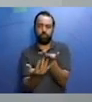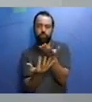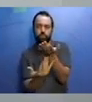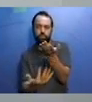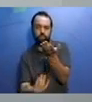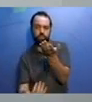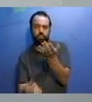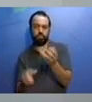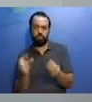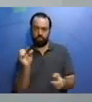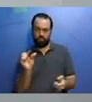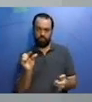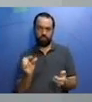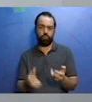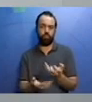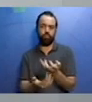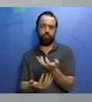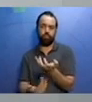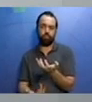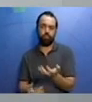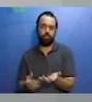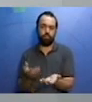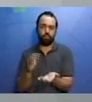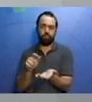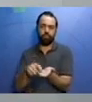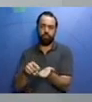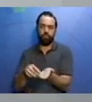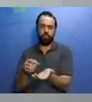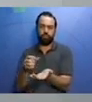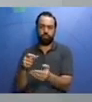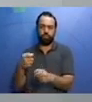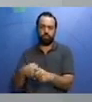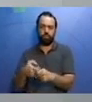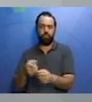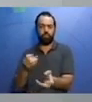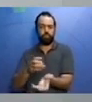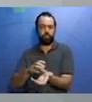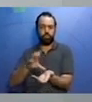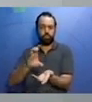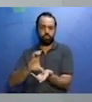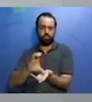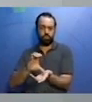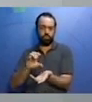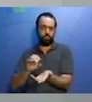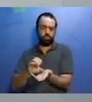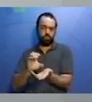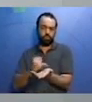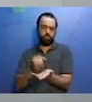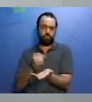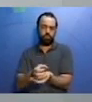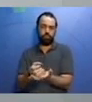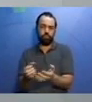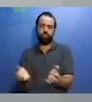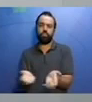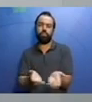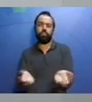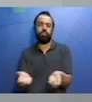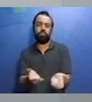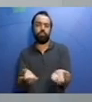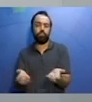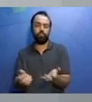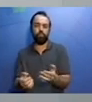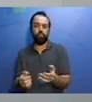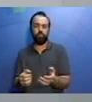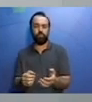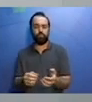dos sólidos menores e a retenção de sólidos maiores. Como exemplo, a gente tem aqui a peneiração, separando